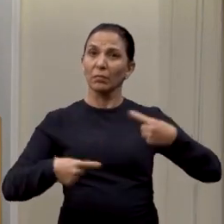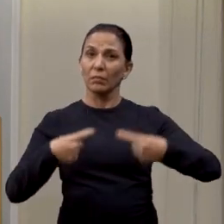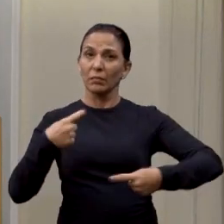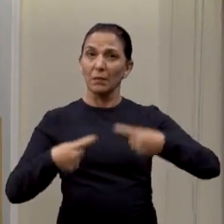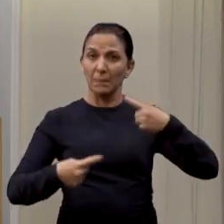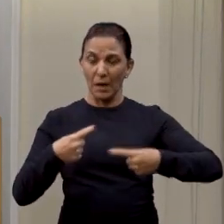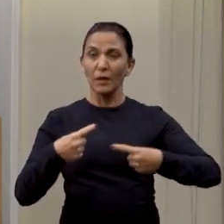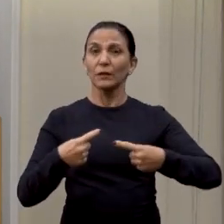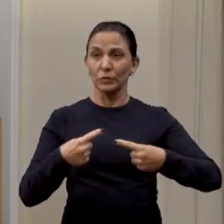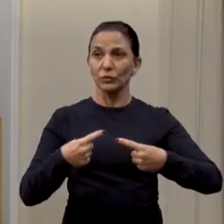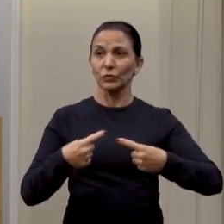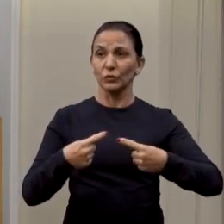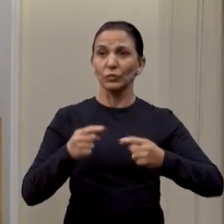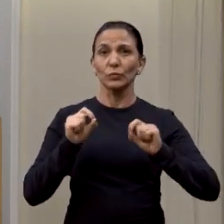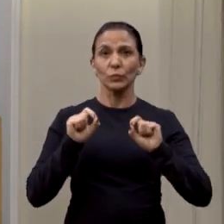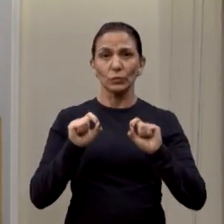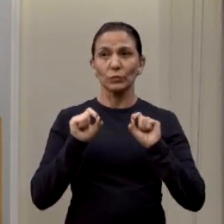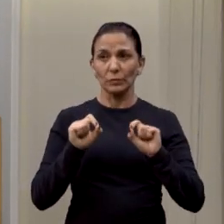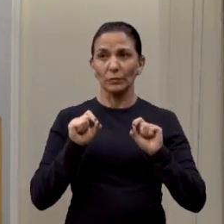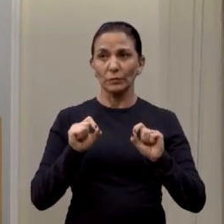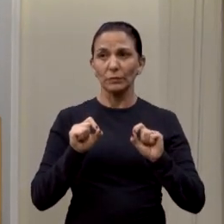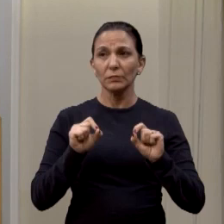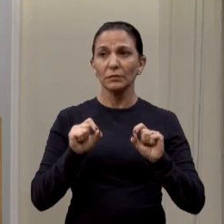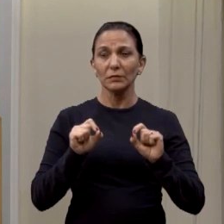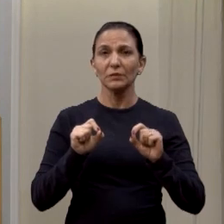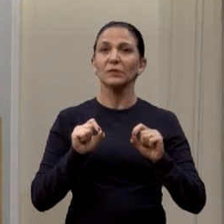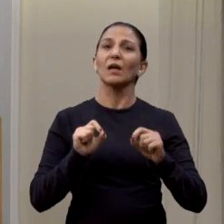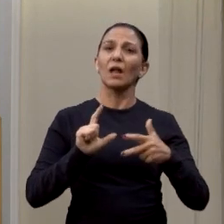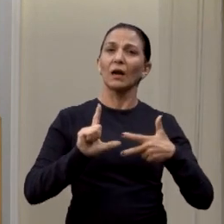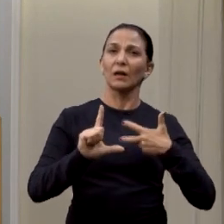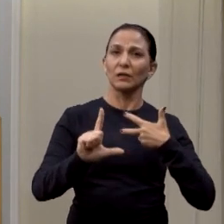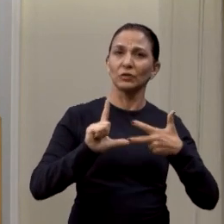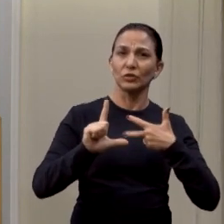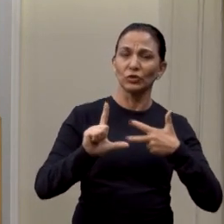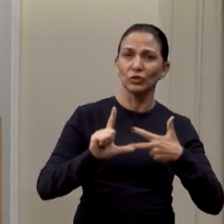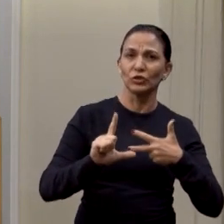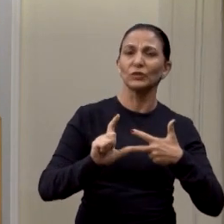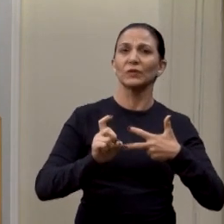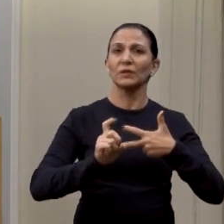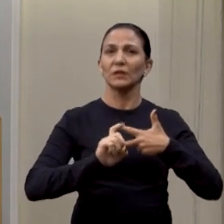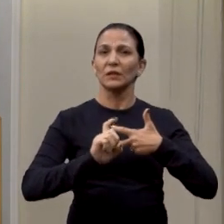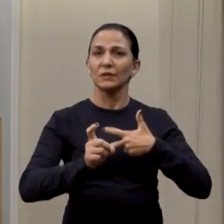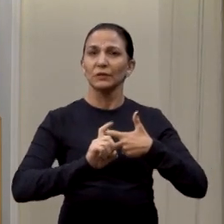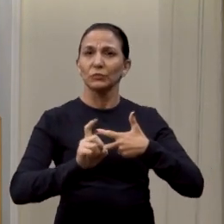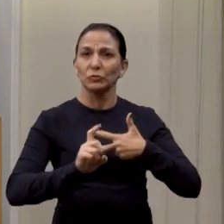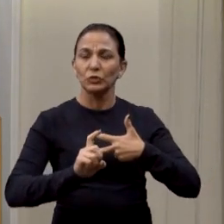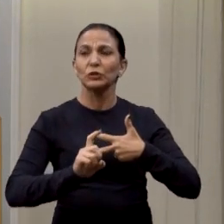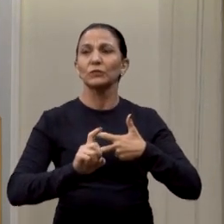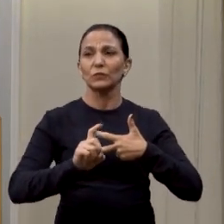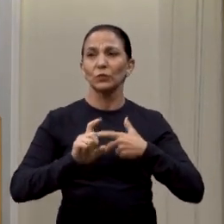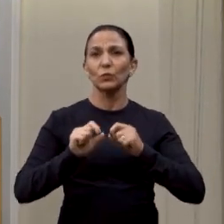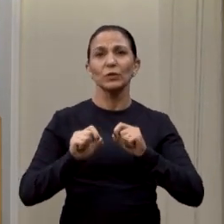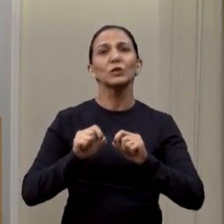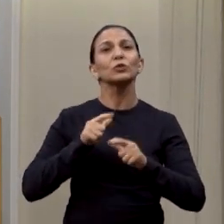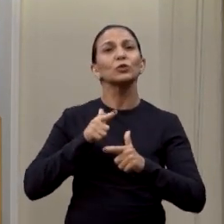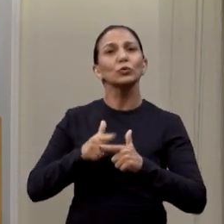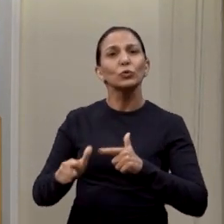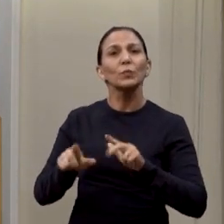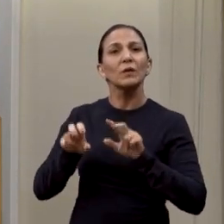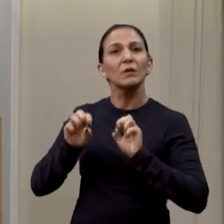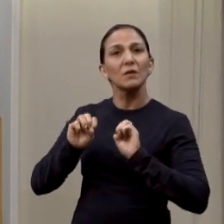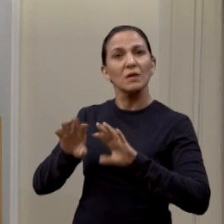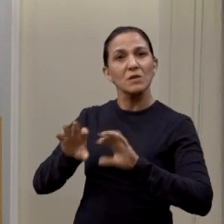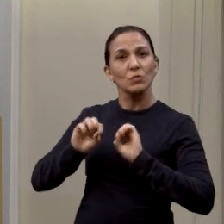um dos debates que estruturam as casas legislativas e os poderes executivos de nossa nação, que é sobre educação.